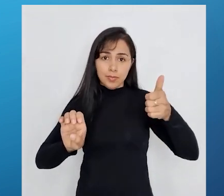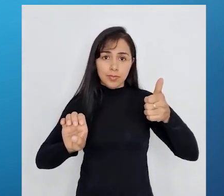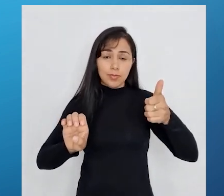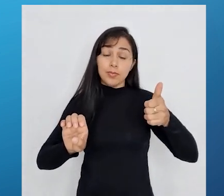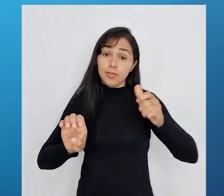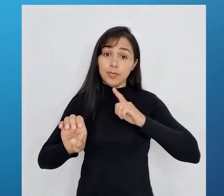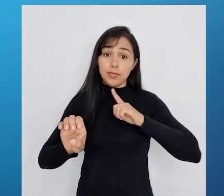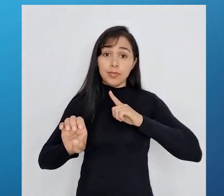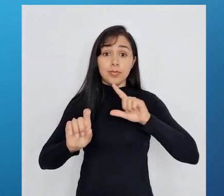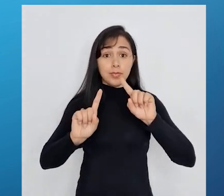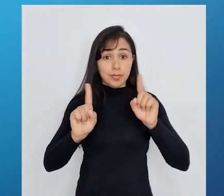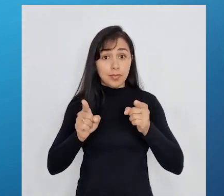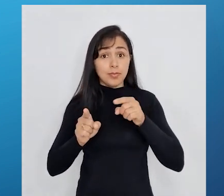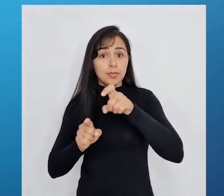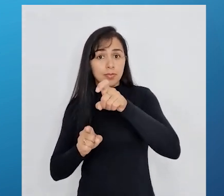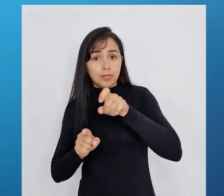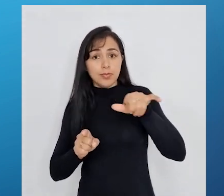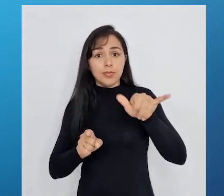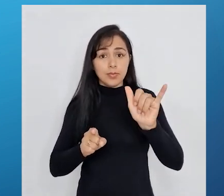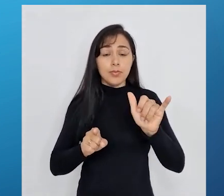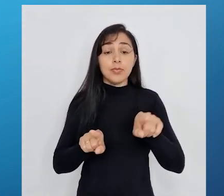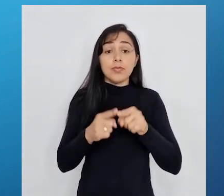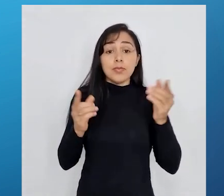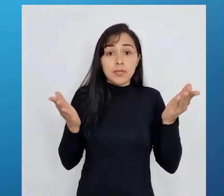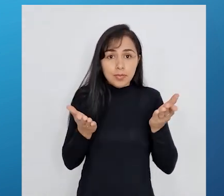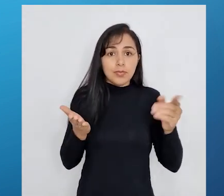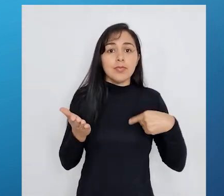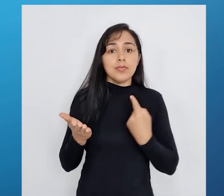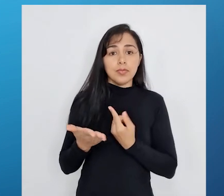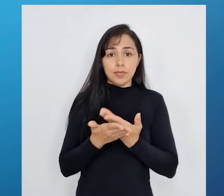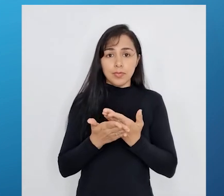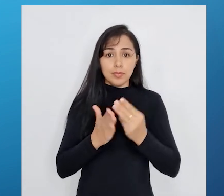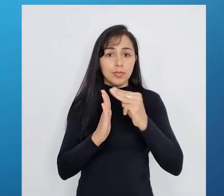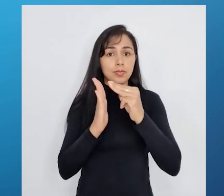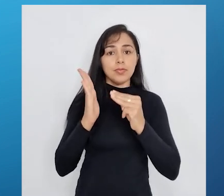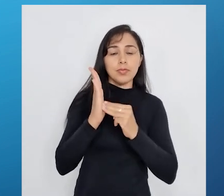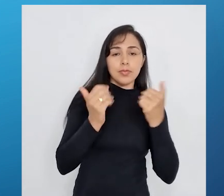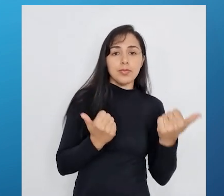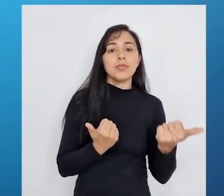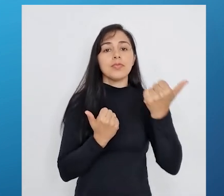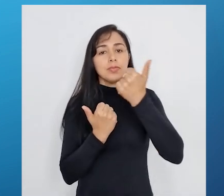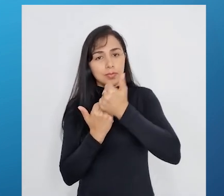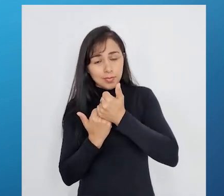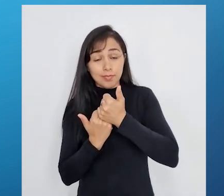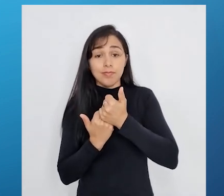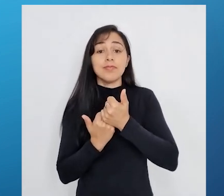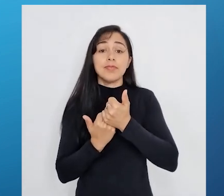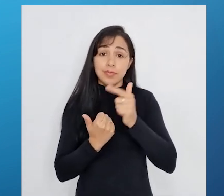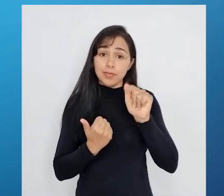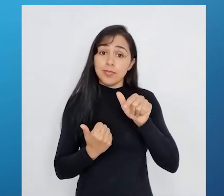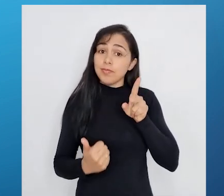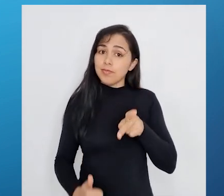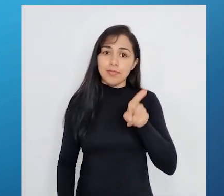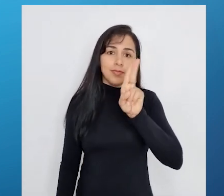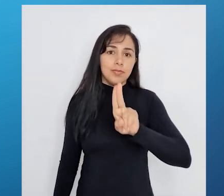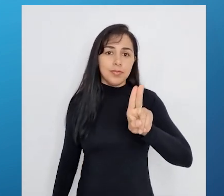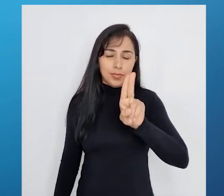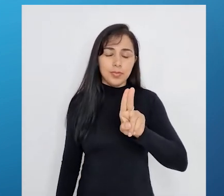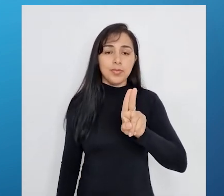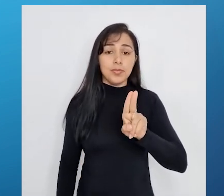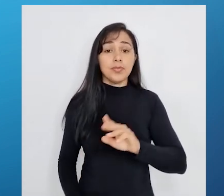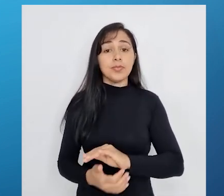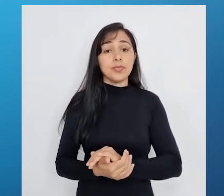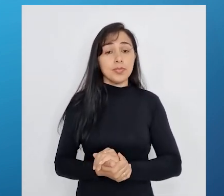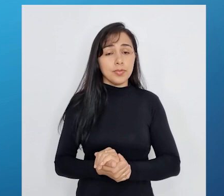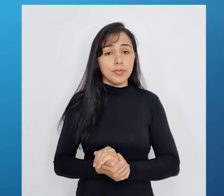E aqui na aula de hoje nós vamos ver o método da substituição, que é um método muito usado e, digamos assim, é um método